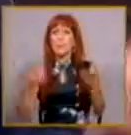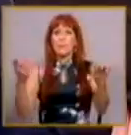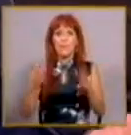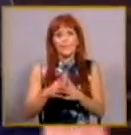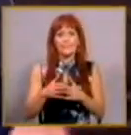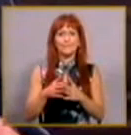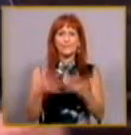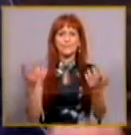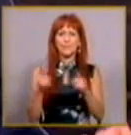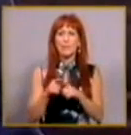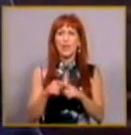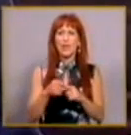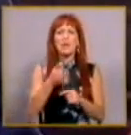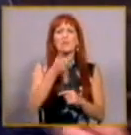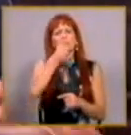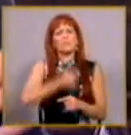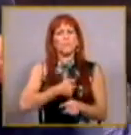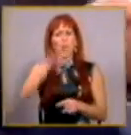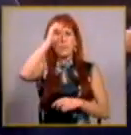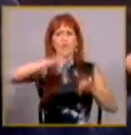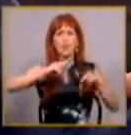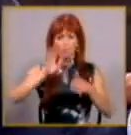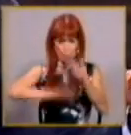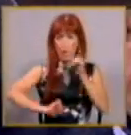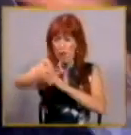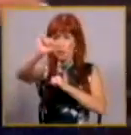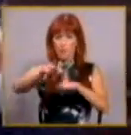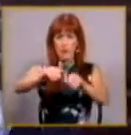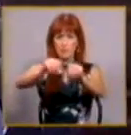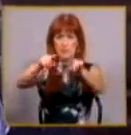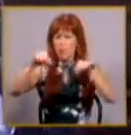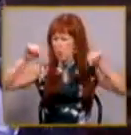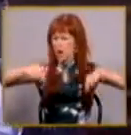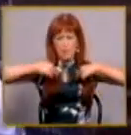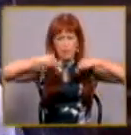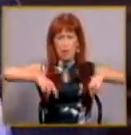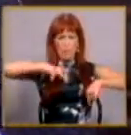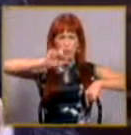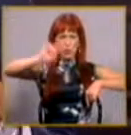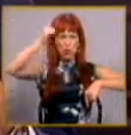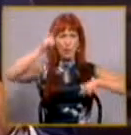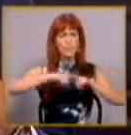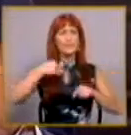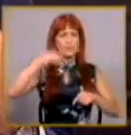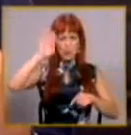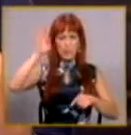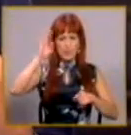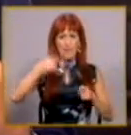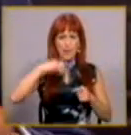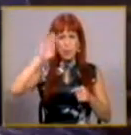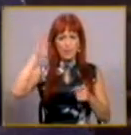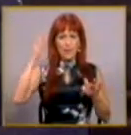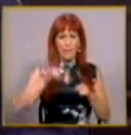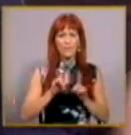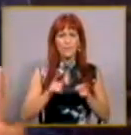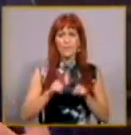Para quem é que é competente o Ministro das Finanças? Para os seus colegas do meio, não para internamente no país. E eu bem sei,